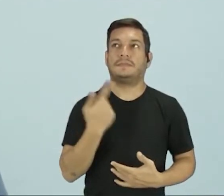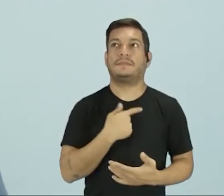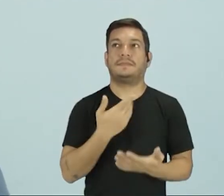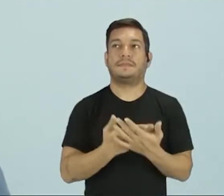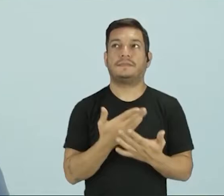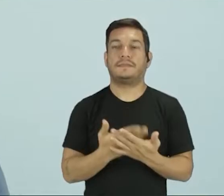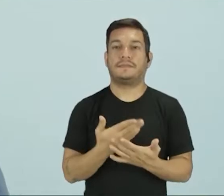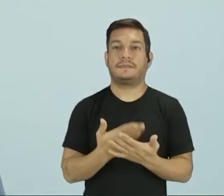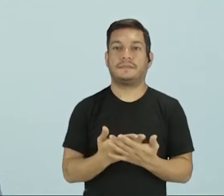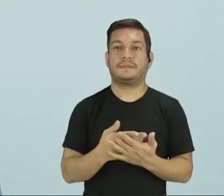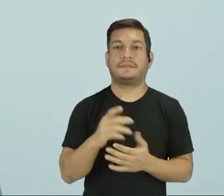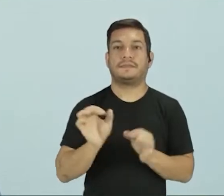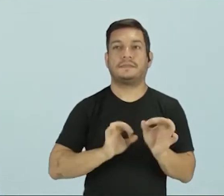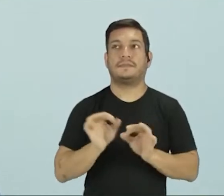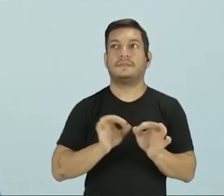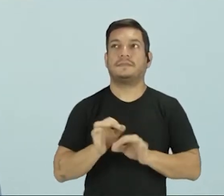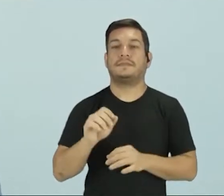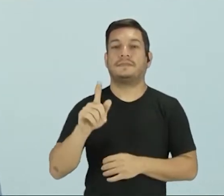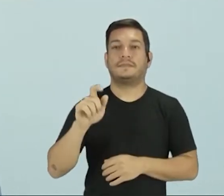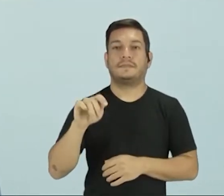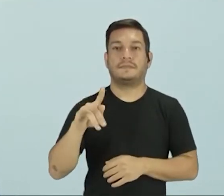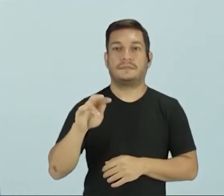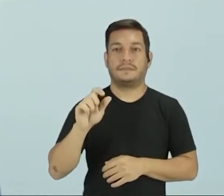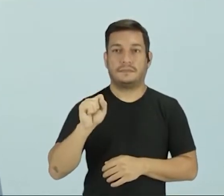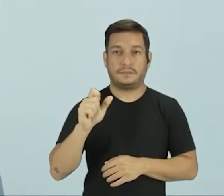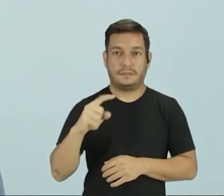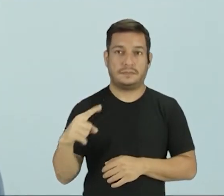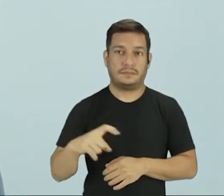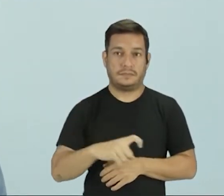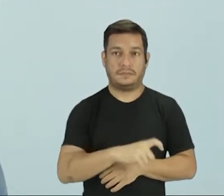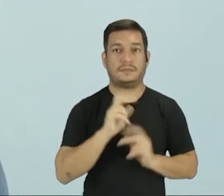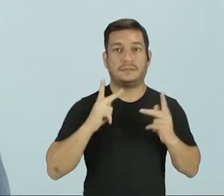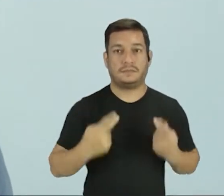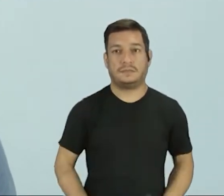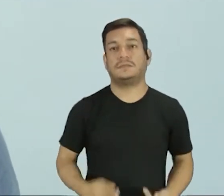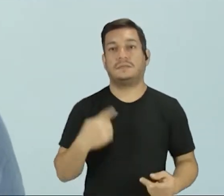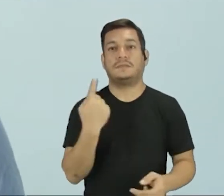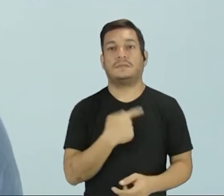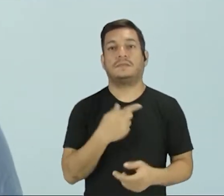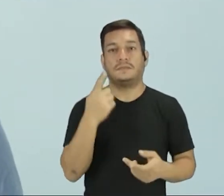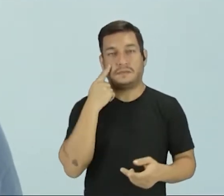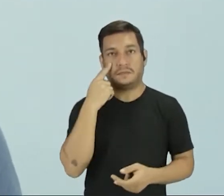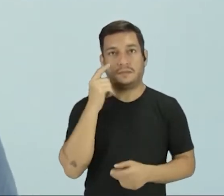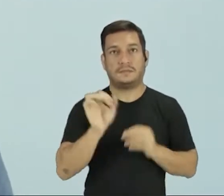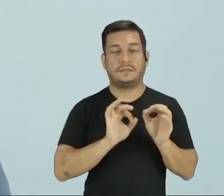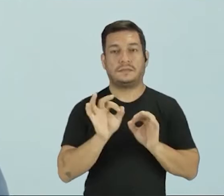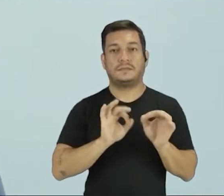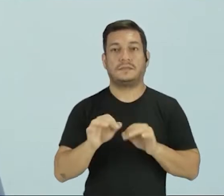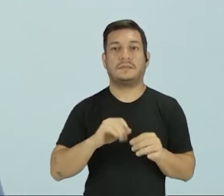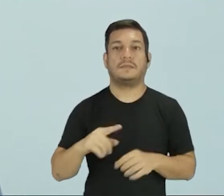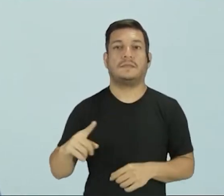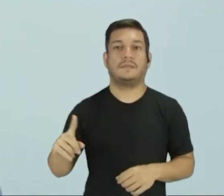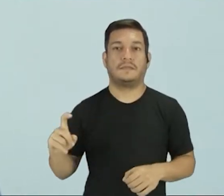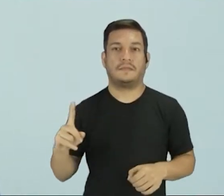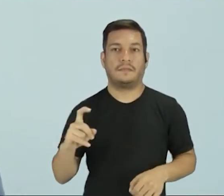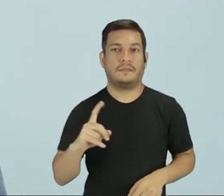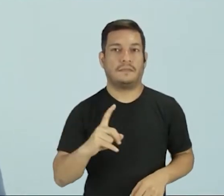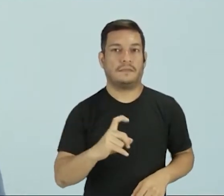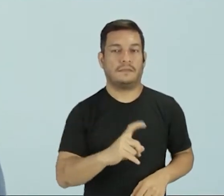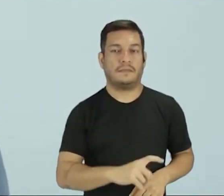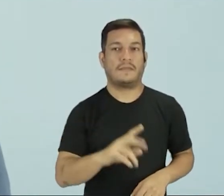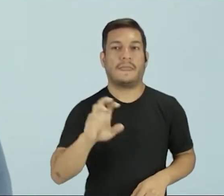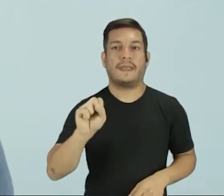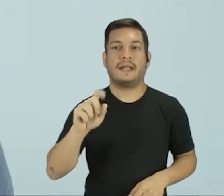estuda a gametogênese, que é a formação dos gametas humanos. No caso, a gente vai ver a formação de espermatozoides